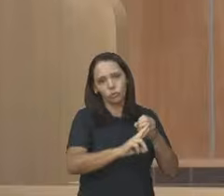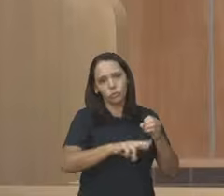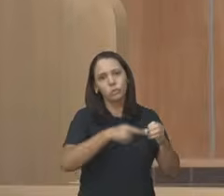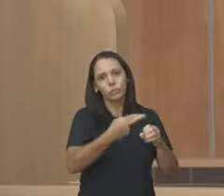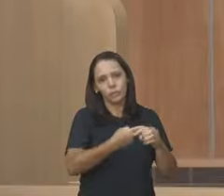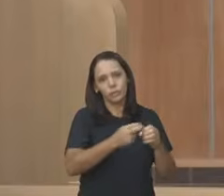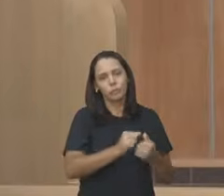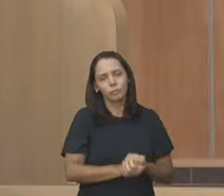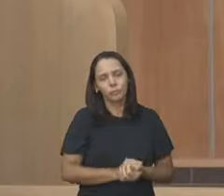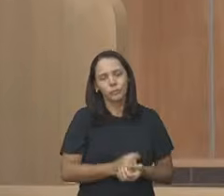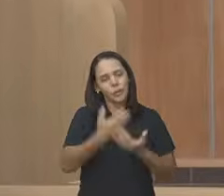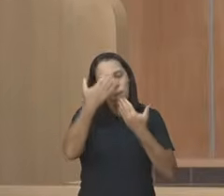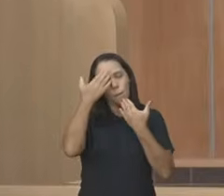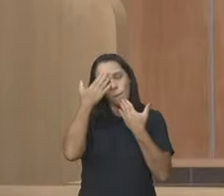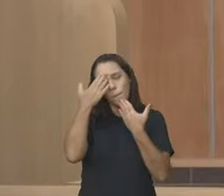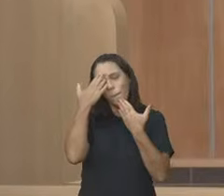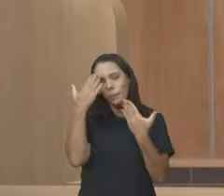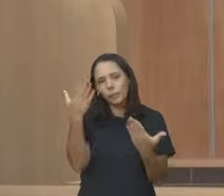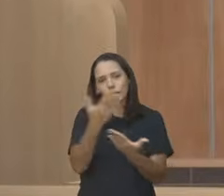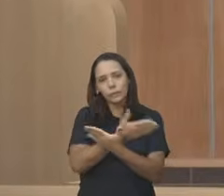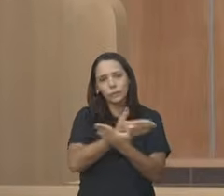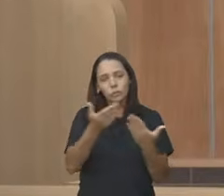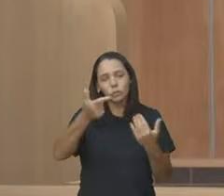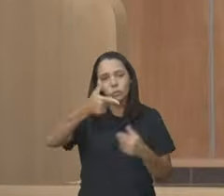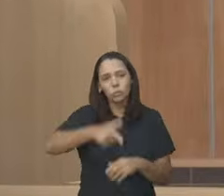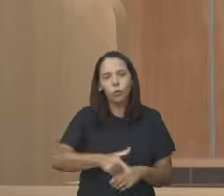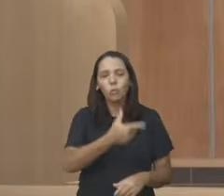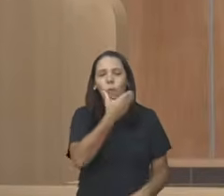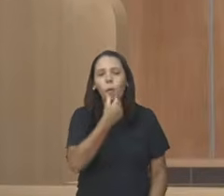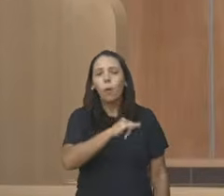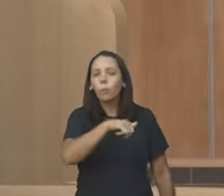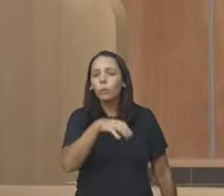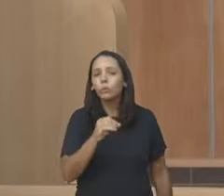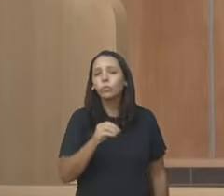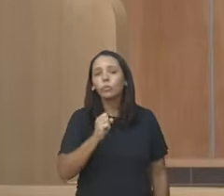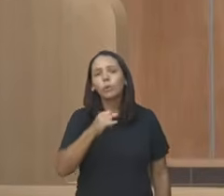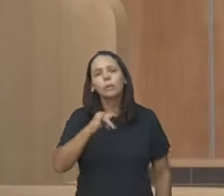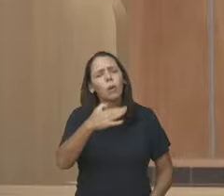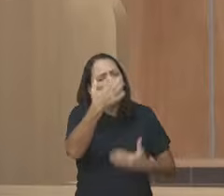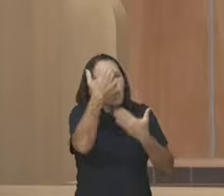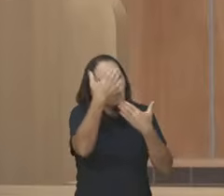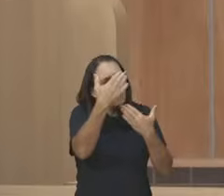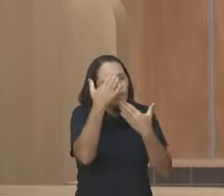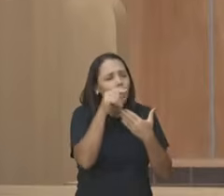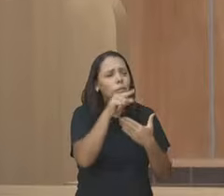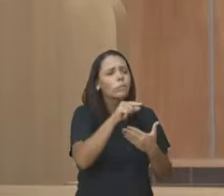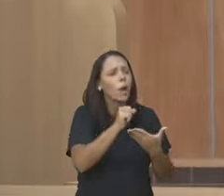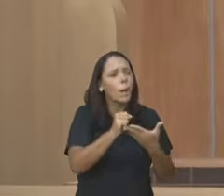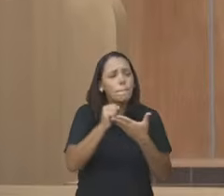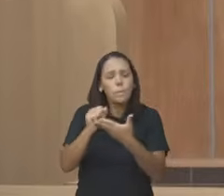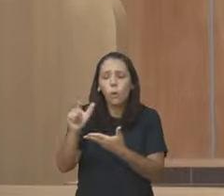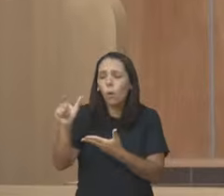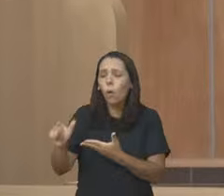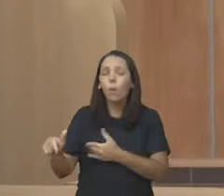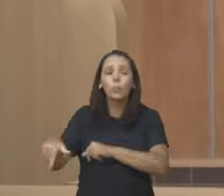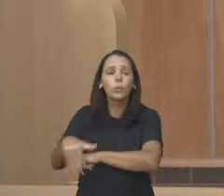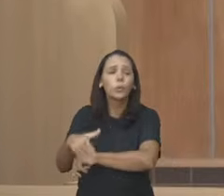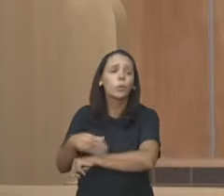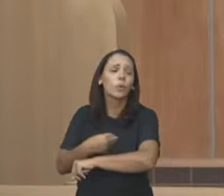Muito obrigado a todos. Eu quero agradecer aqui de novo o Josias aí pela atenção que ele deu para o nosso amigo aí. Hoje,